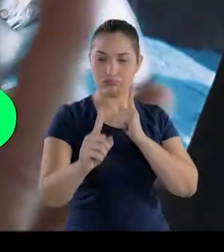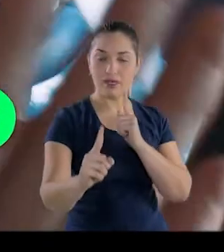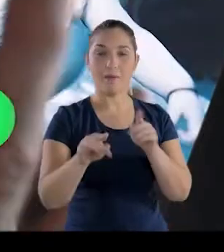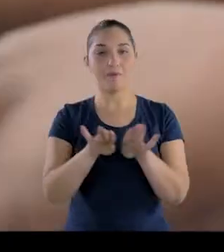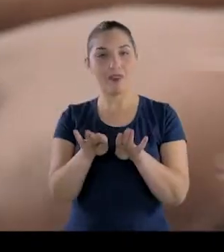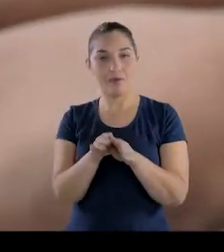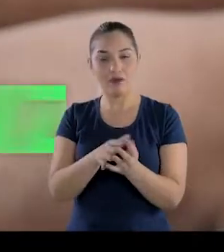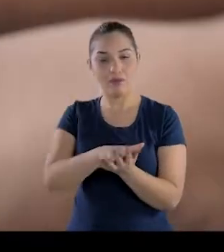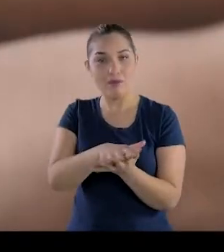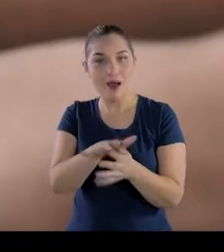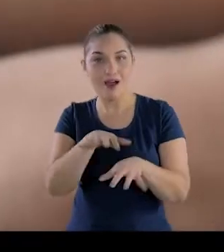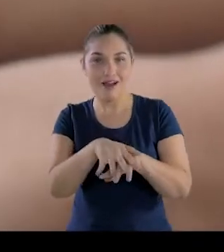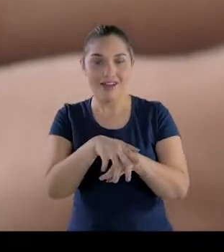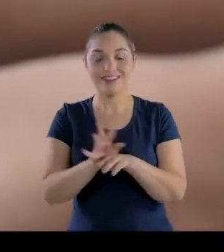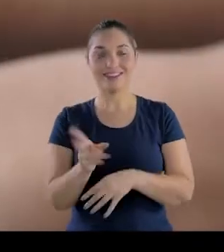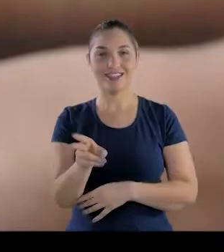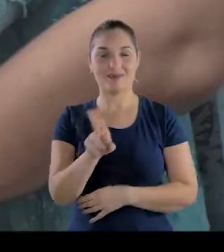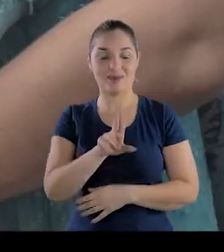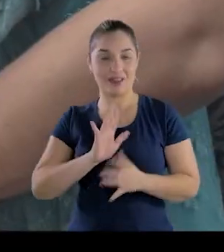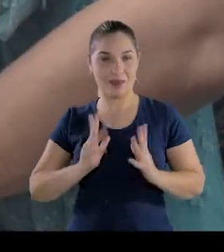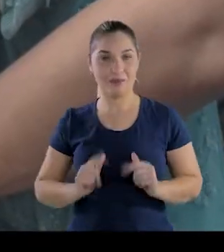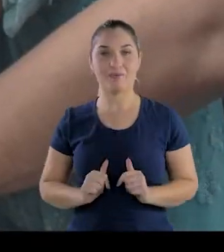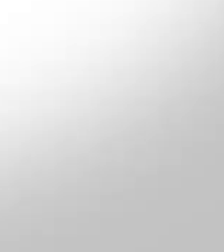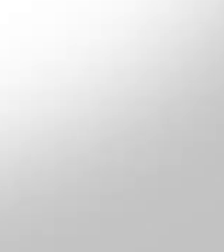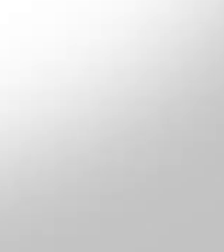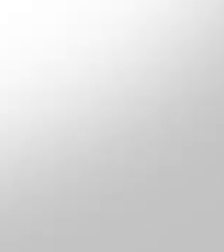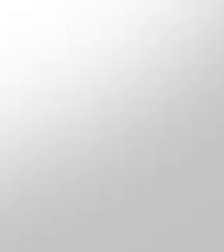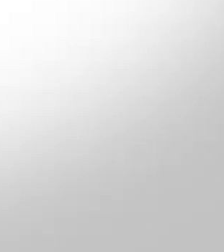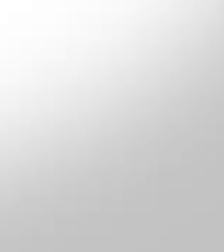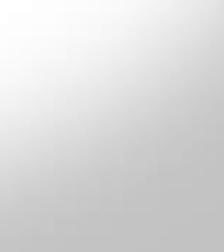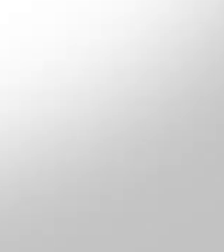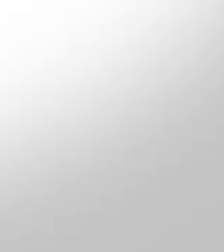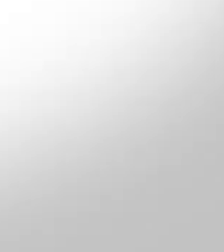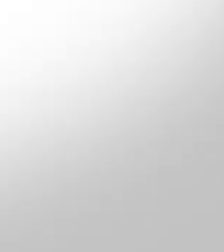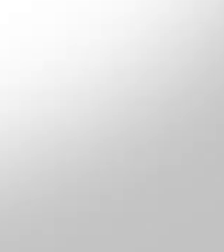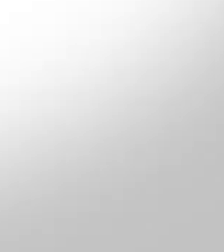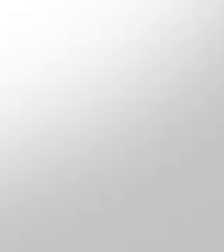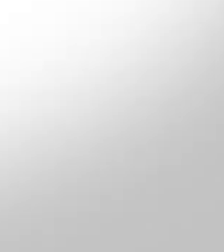distanciamento social e mantenha as mãos sempre higienizadas. Prefeitura de Várzea Grande.